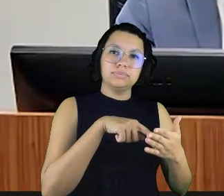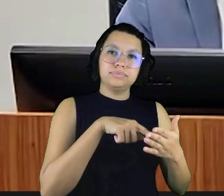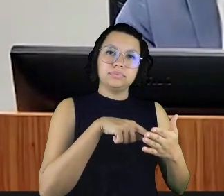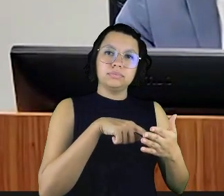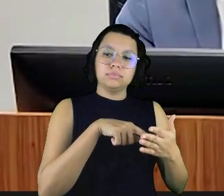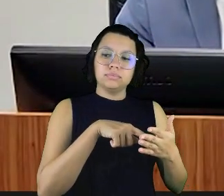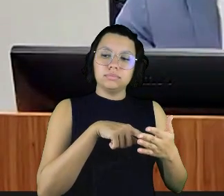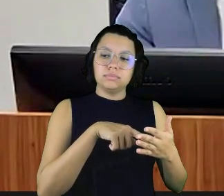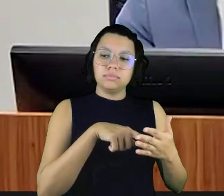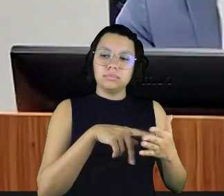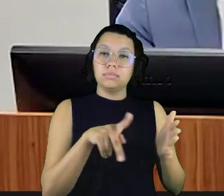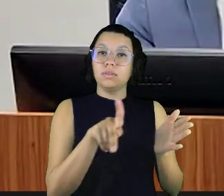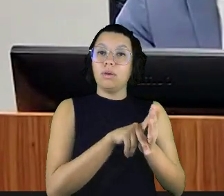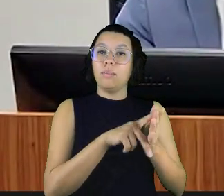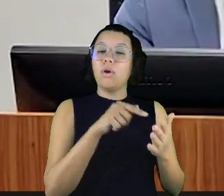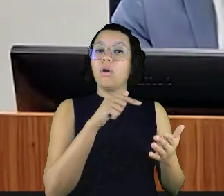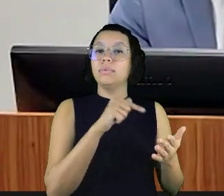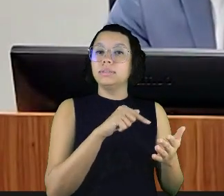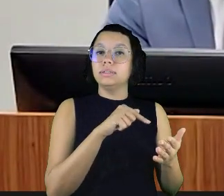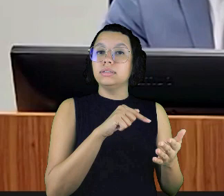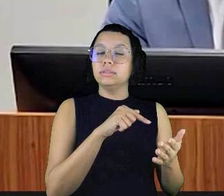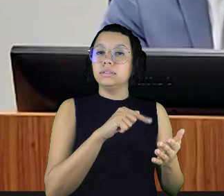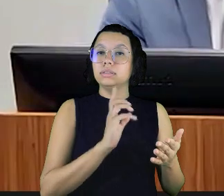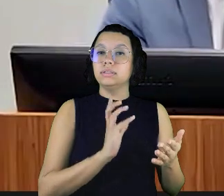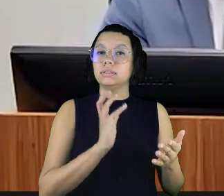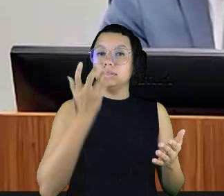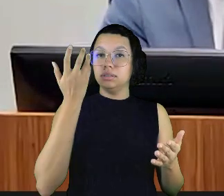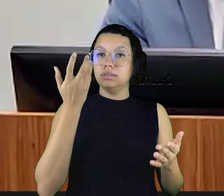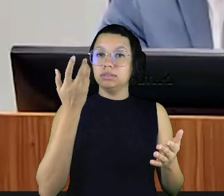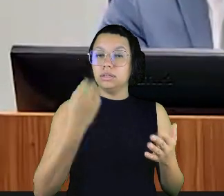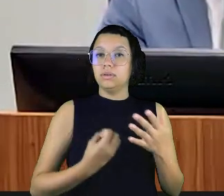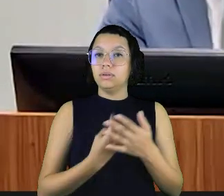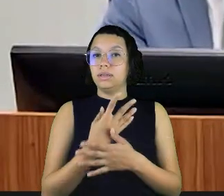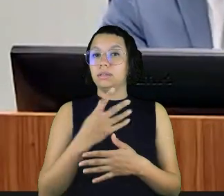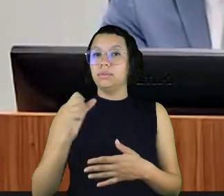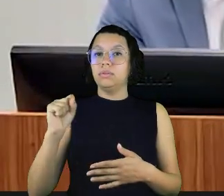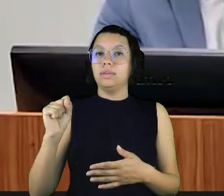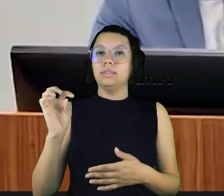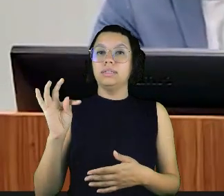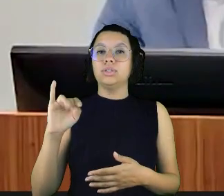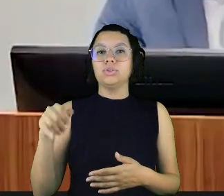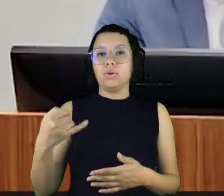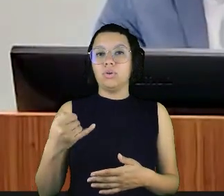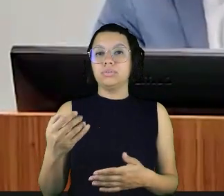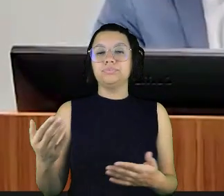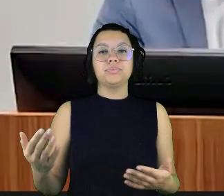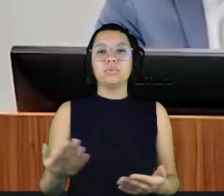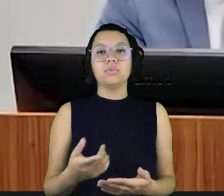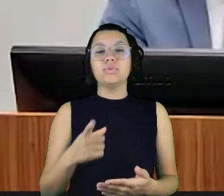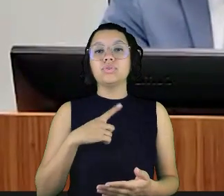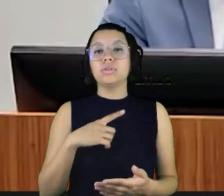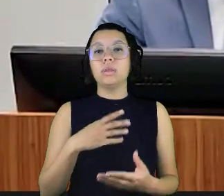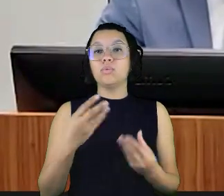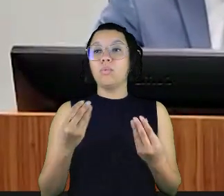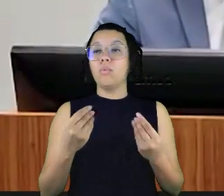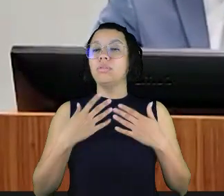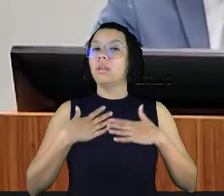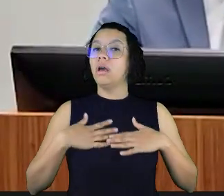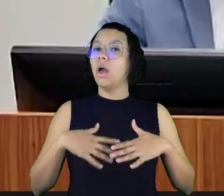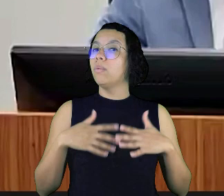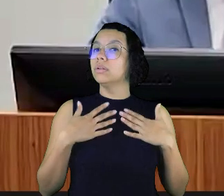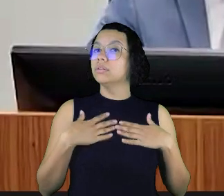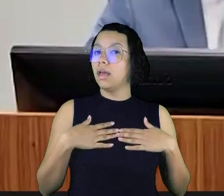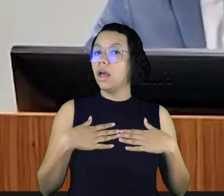nessa decisão produzida pelo STJ. Então, hoje nós temos muita tranquilidade no trato dessa questão, porque,